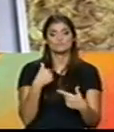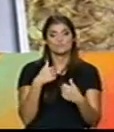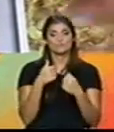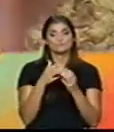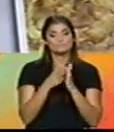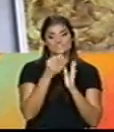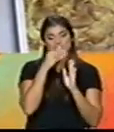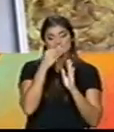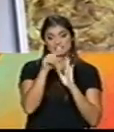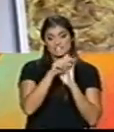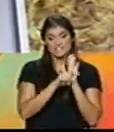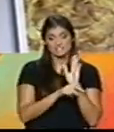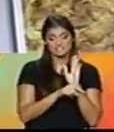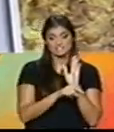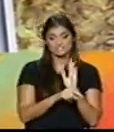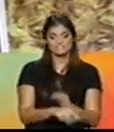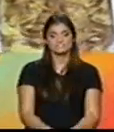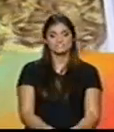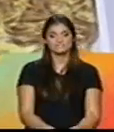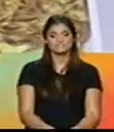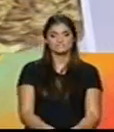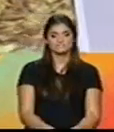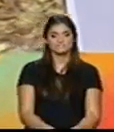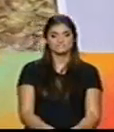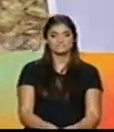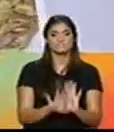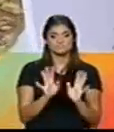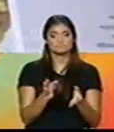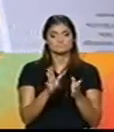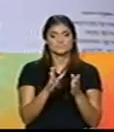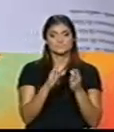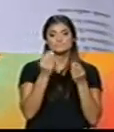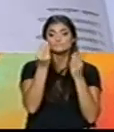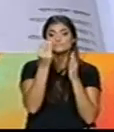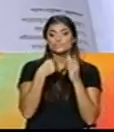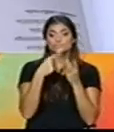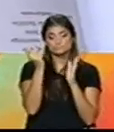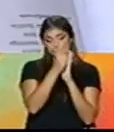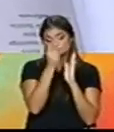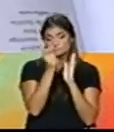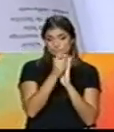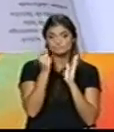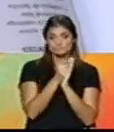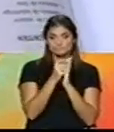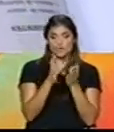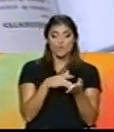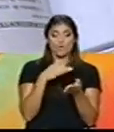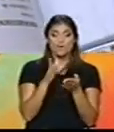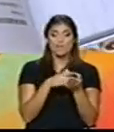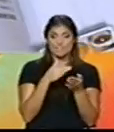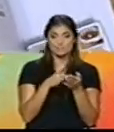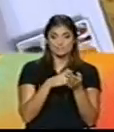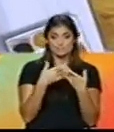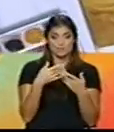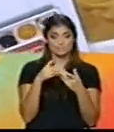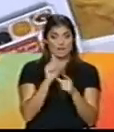as receitas. Mas teve que passar, não é? Teve que escrever as receitas. Que eu fui escrevendo para o meu caderno de receitas, que ainda